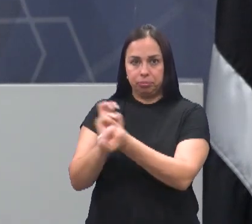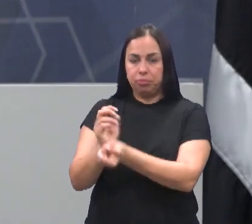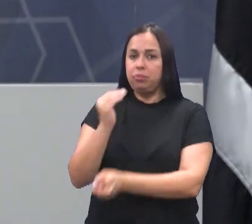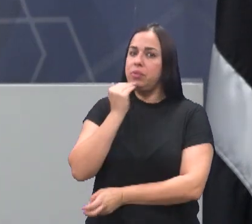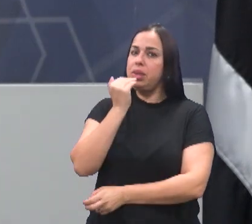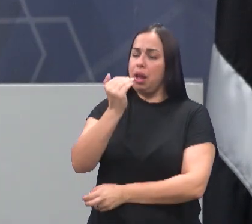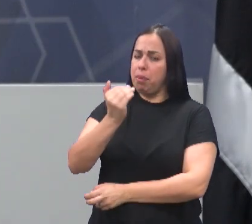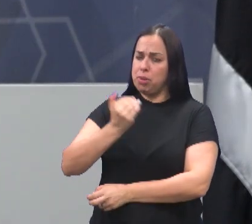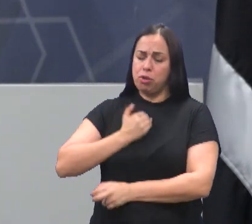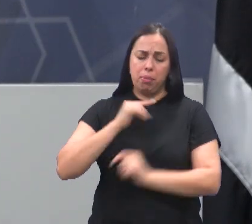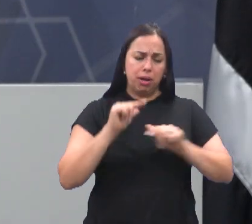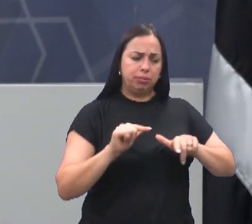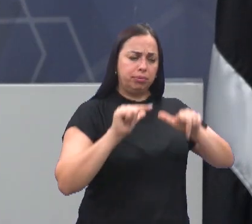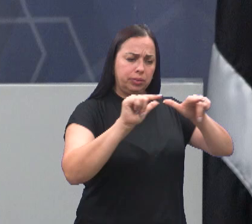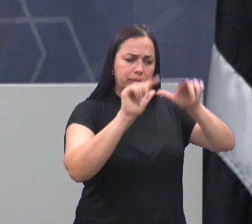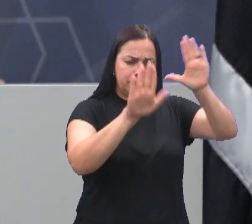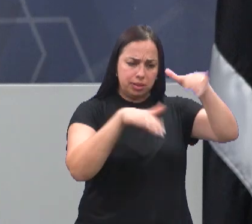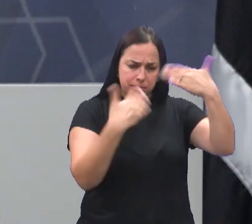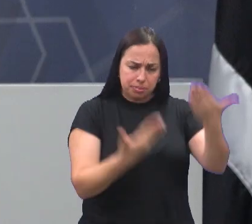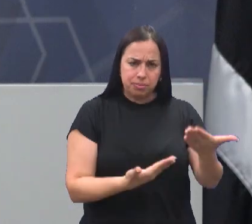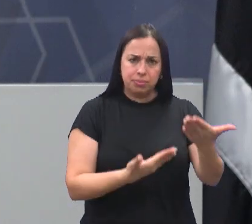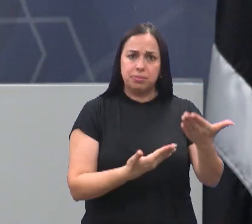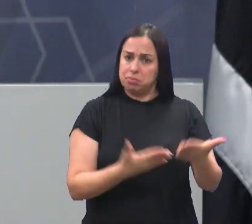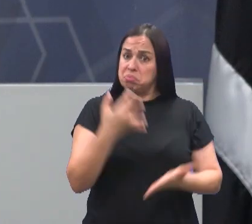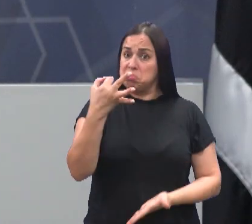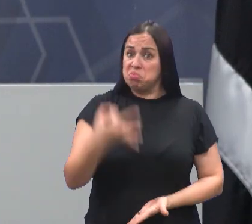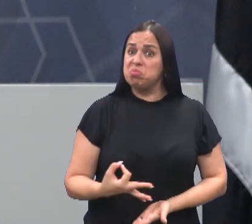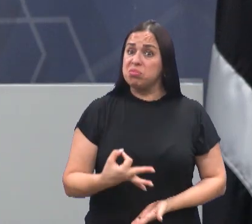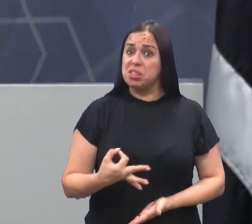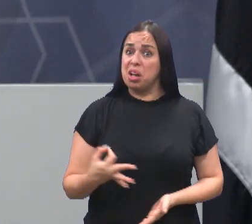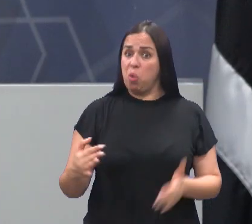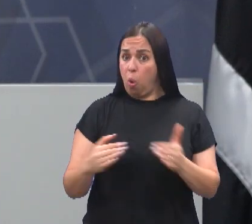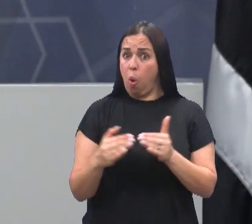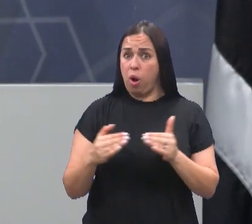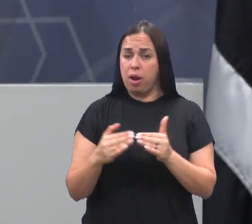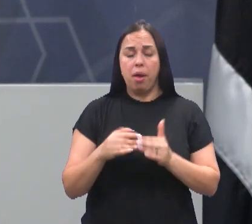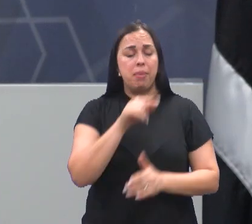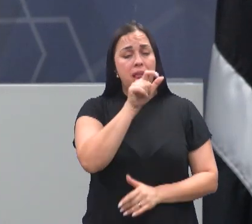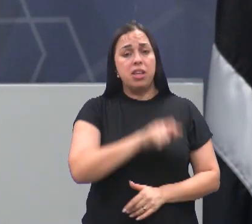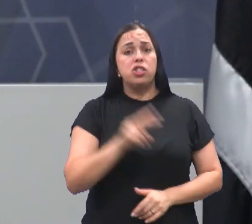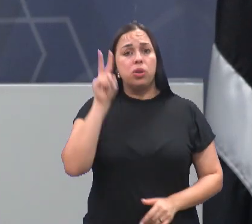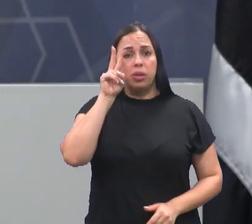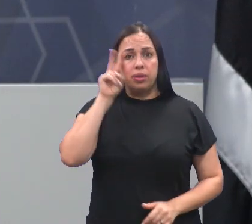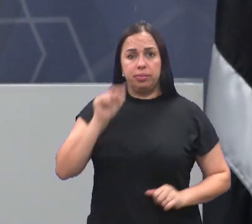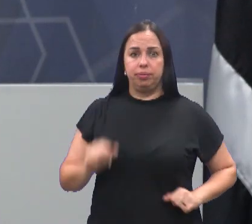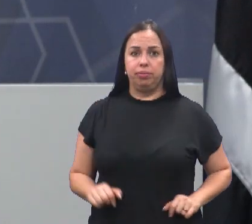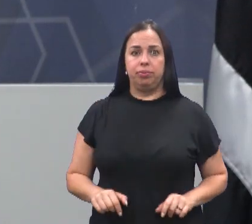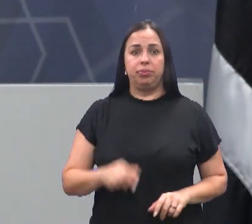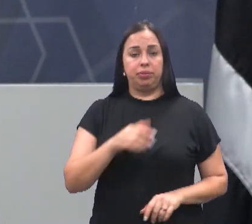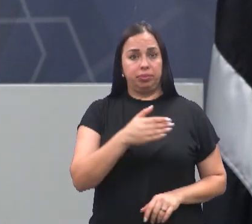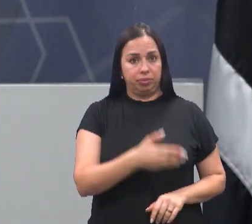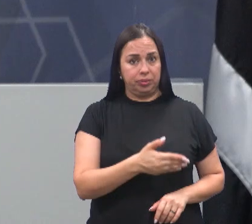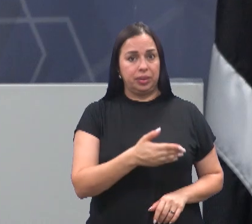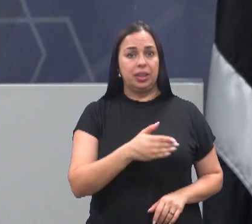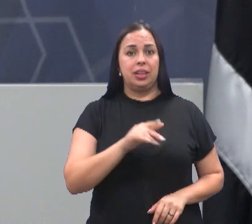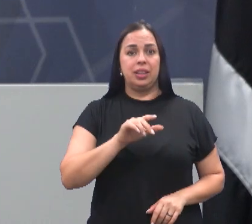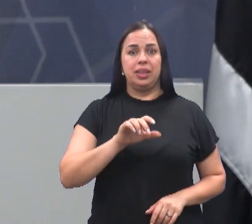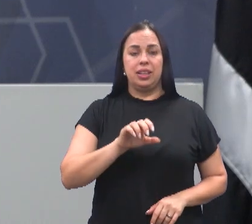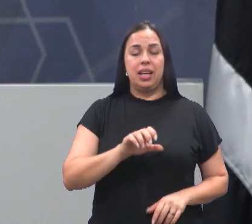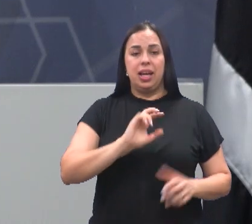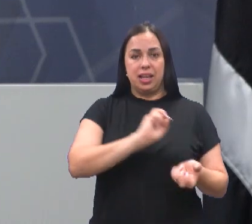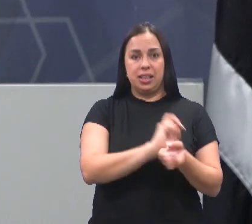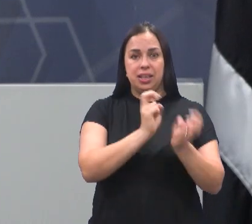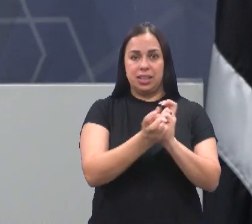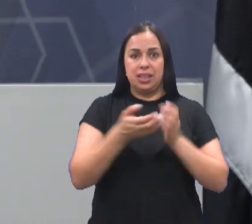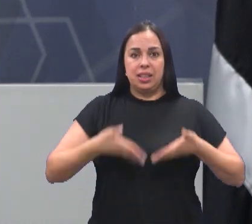esse título e é justo pela história. Everaldo Bispo de Souza, mestre Lobão, nasceu